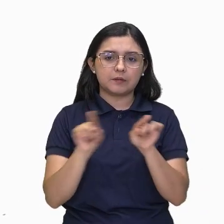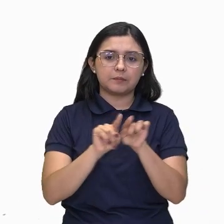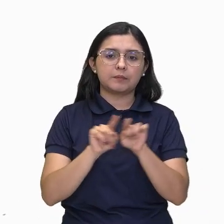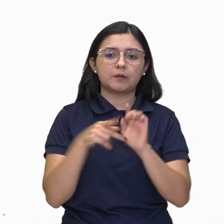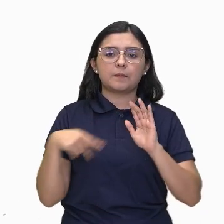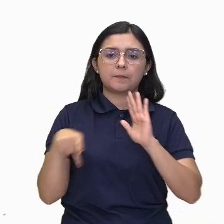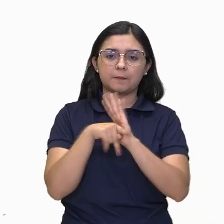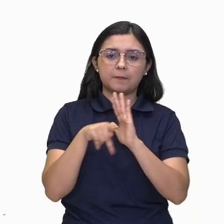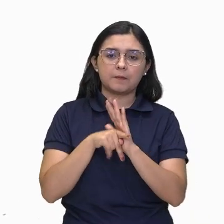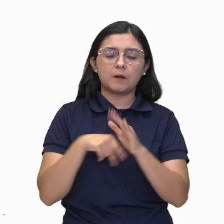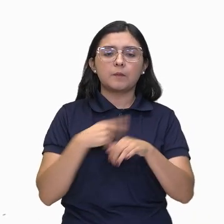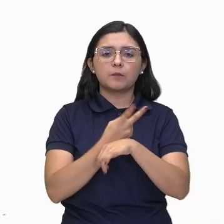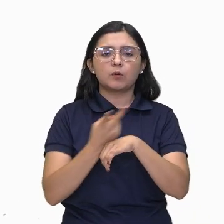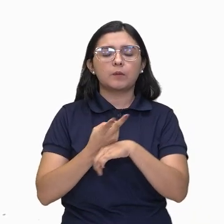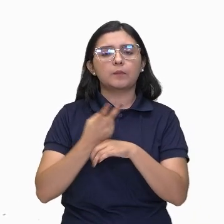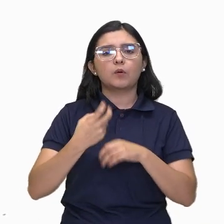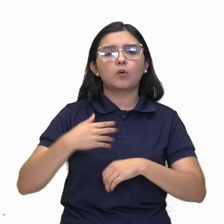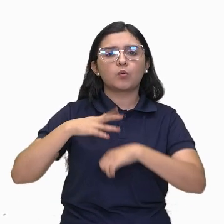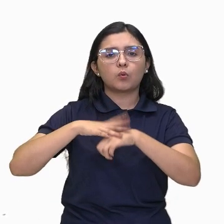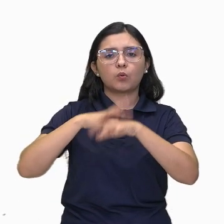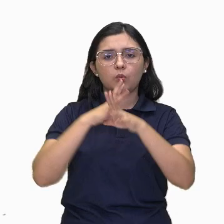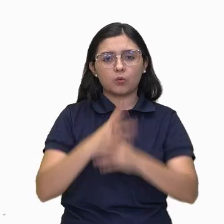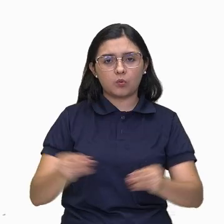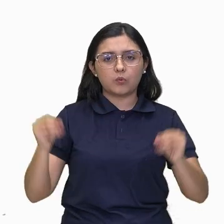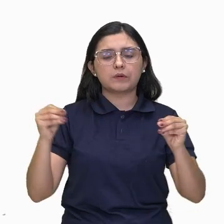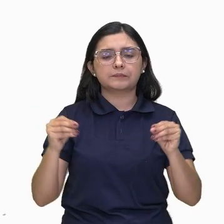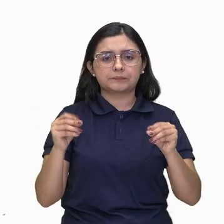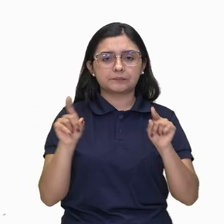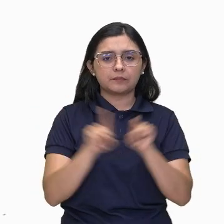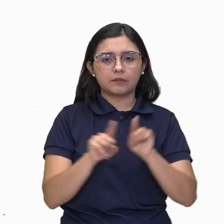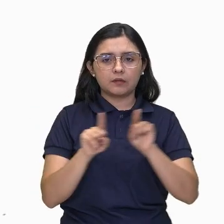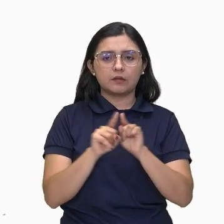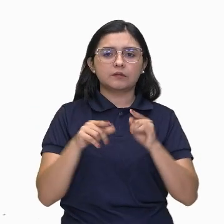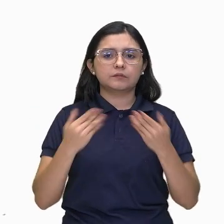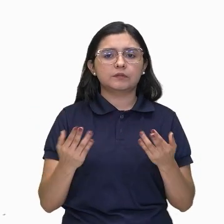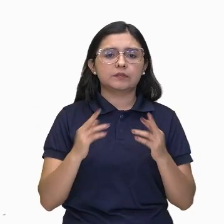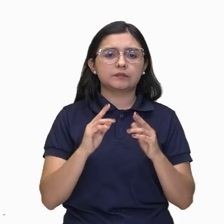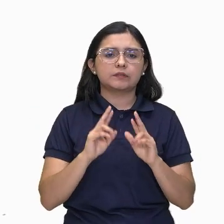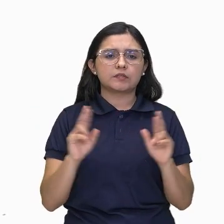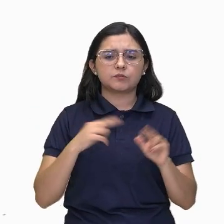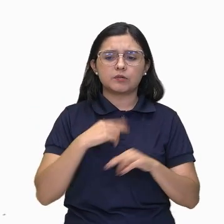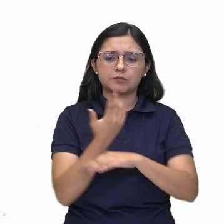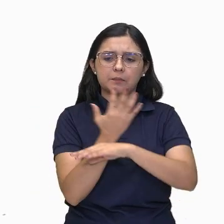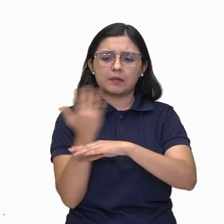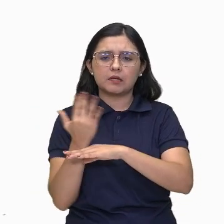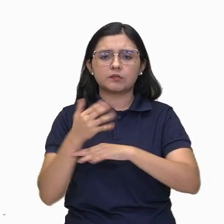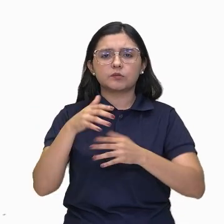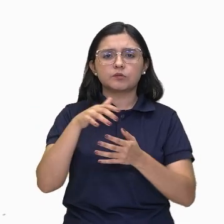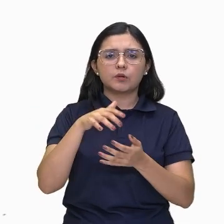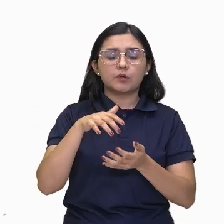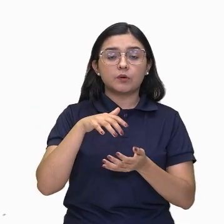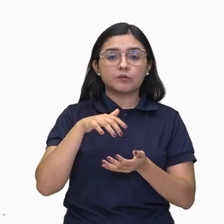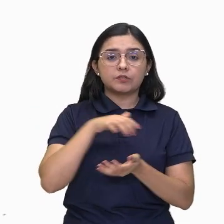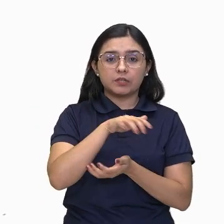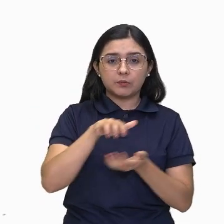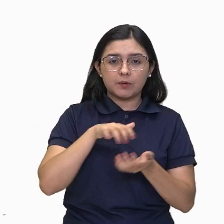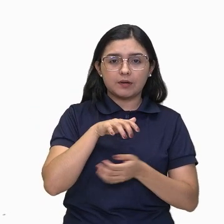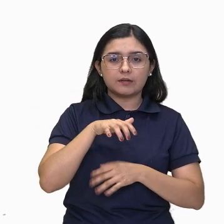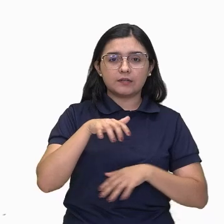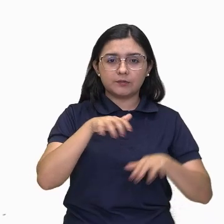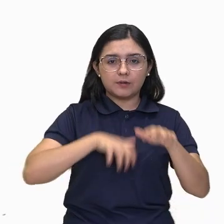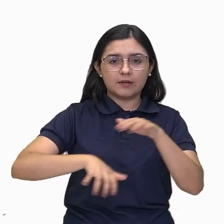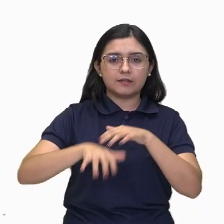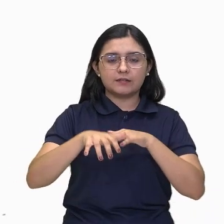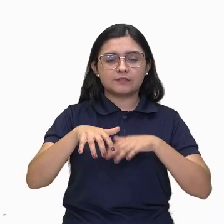busca por cura de doenças, né, e com relação às suas plantas, seus rituais, né? Exatamente. Então, cada povo desse aí tem